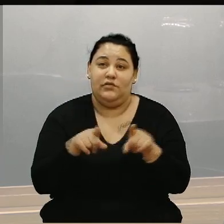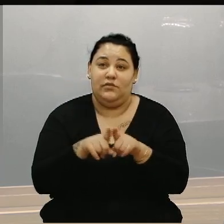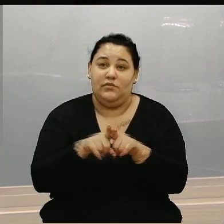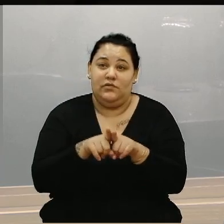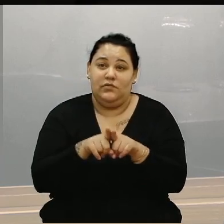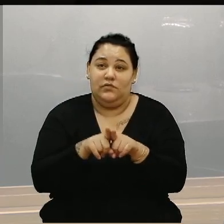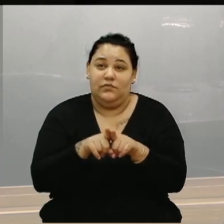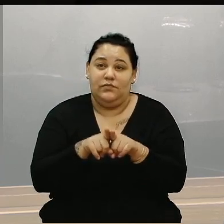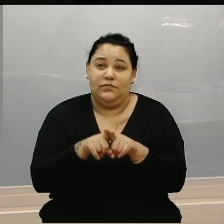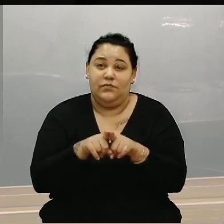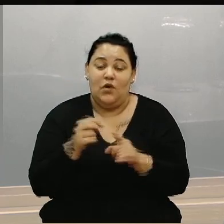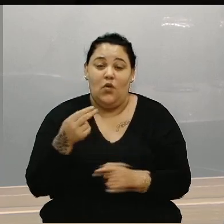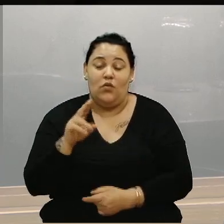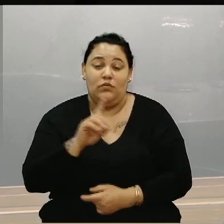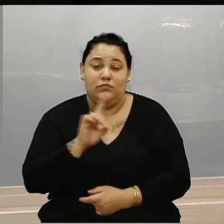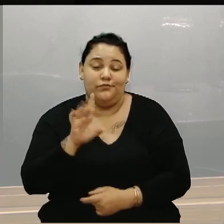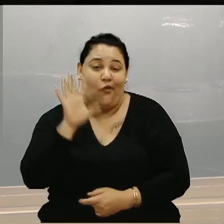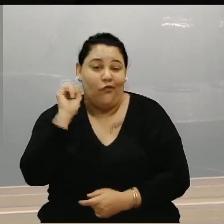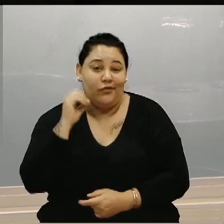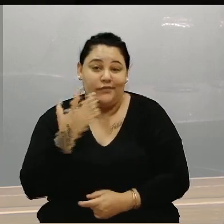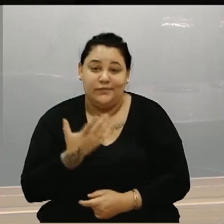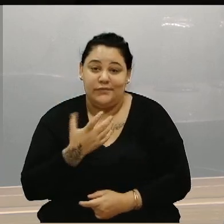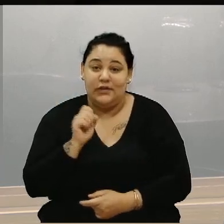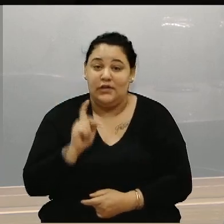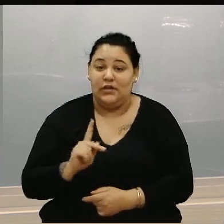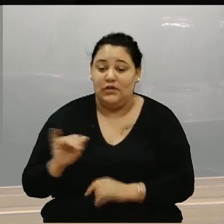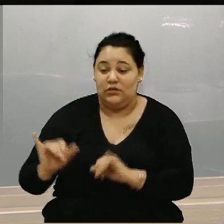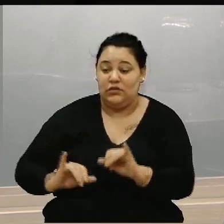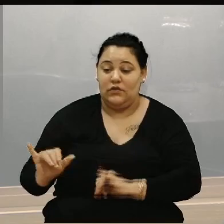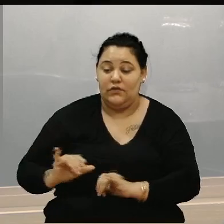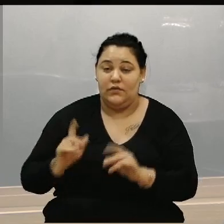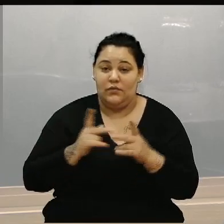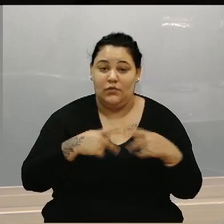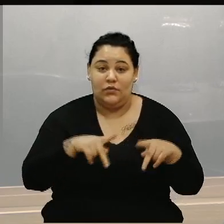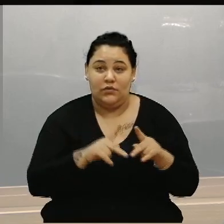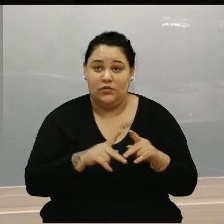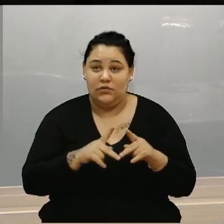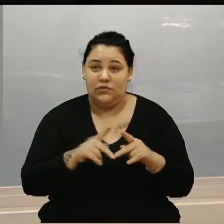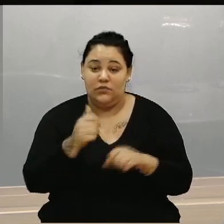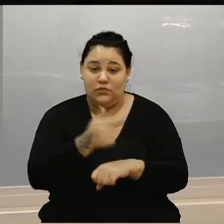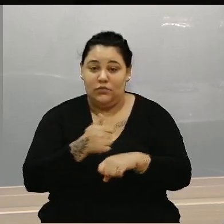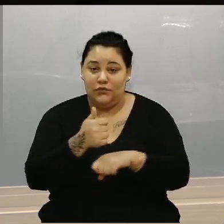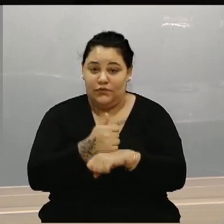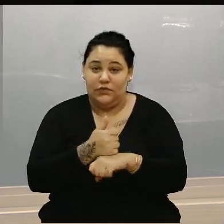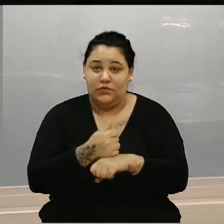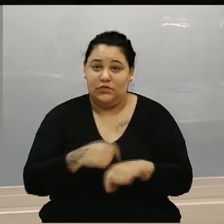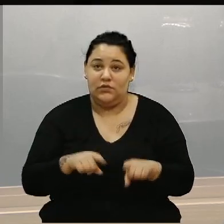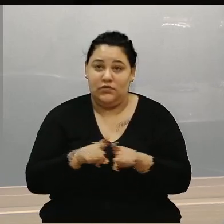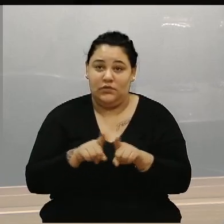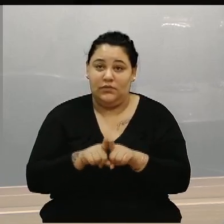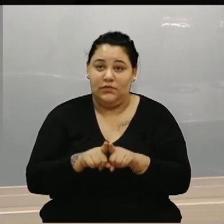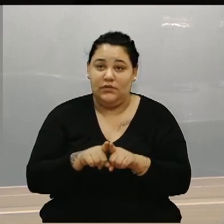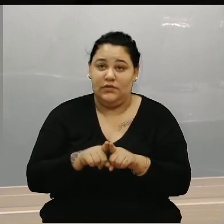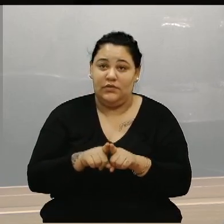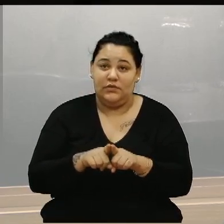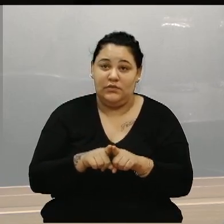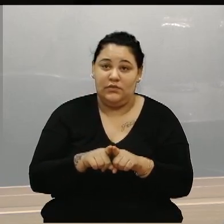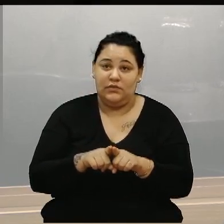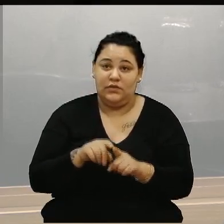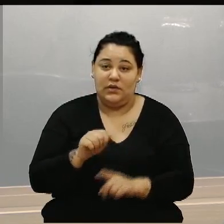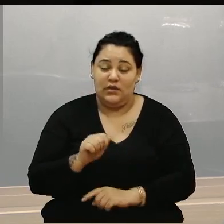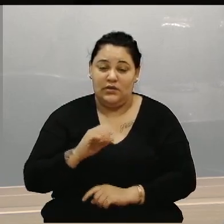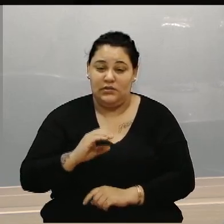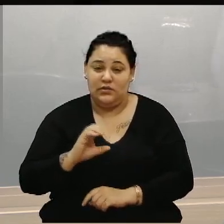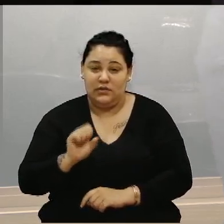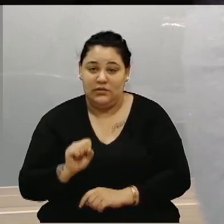ou não são ouvidas. E quem sofre é a população. Nesse caso, os profissionais, que são os ACS, e a